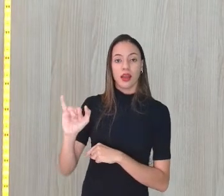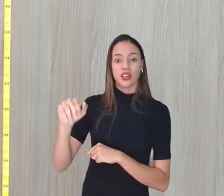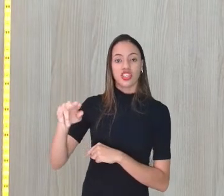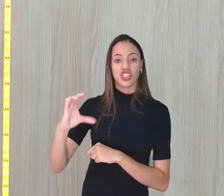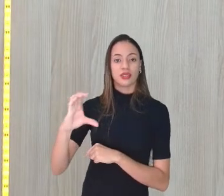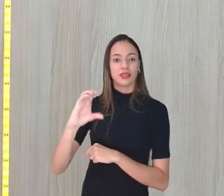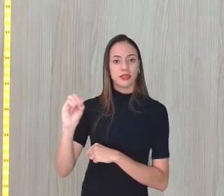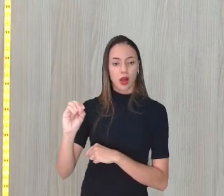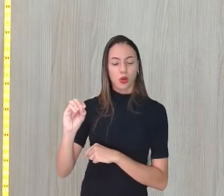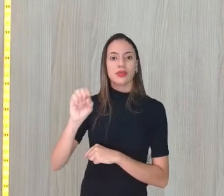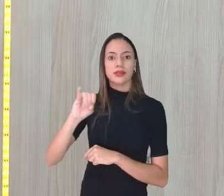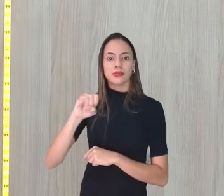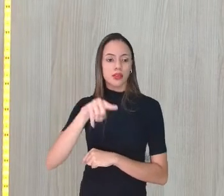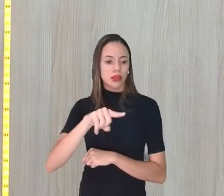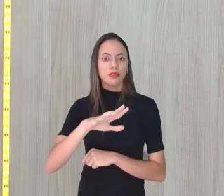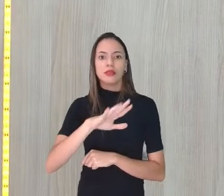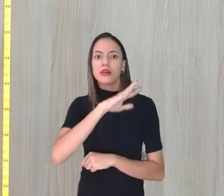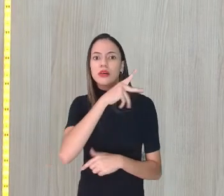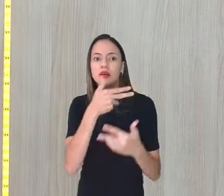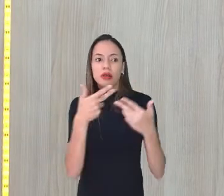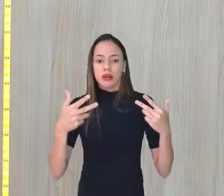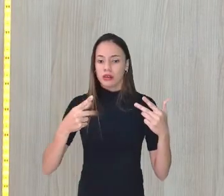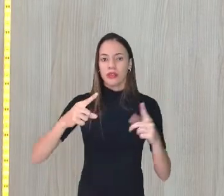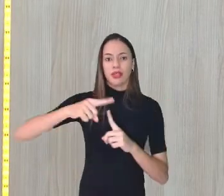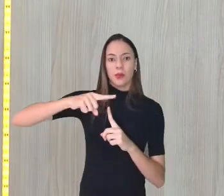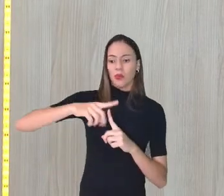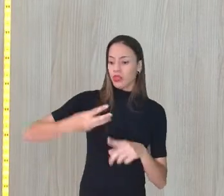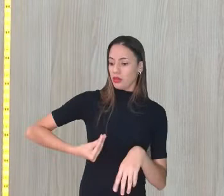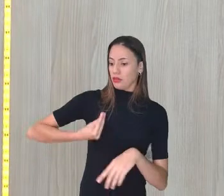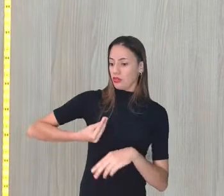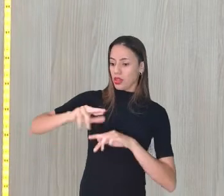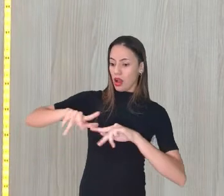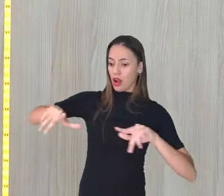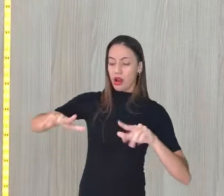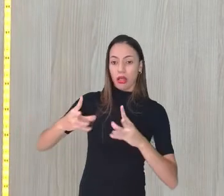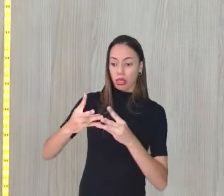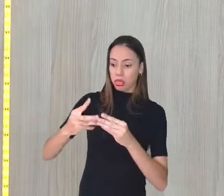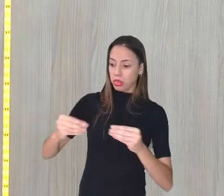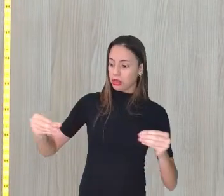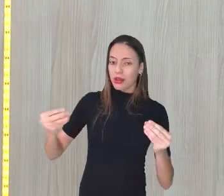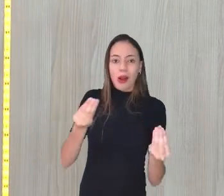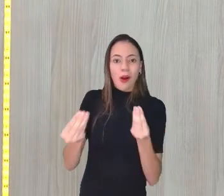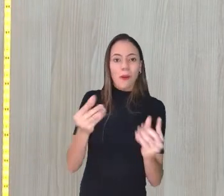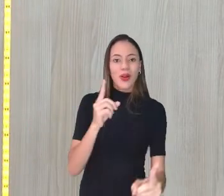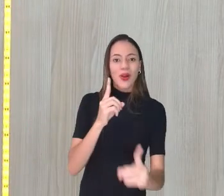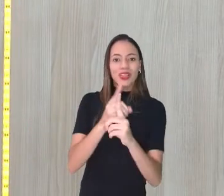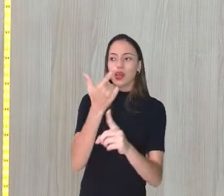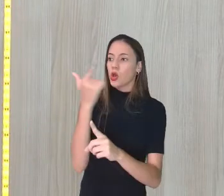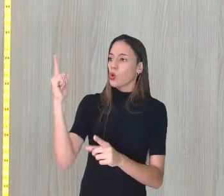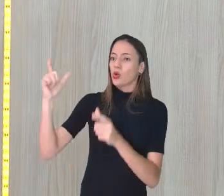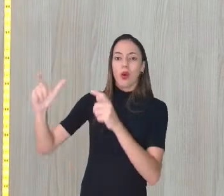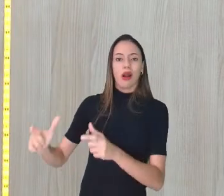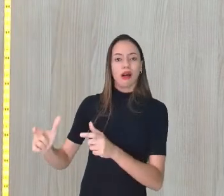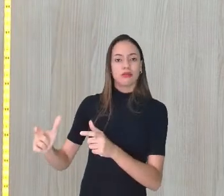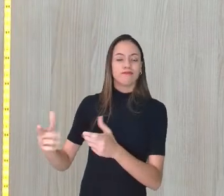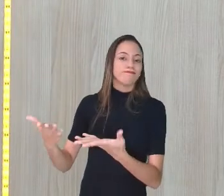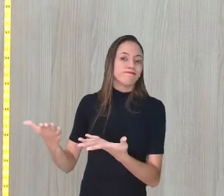acaba com essas espécies, você não vai encontrar em lugar nenhum em mais no lugar nenhum. planeta. Então, por isso que é tão importante a